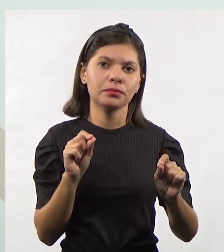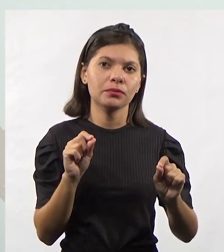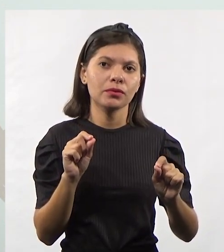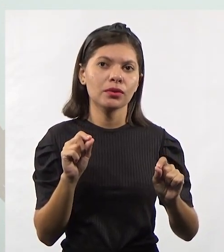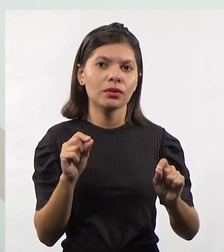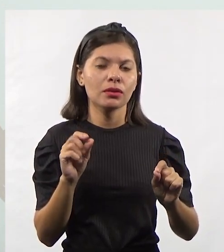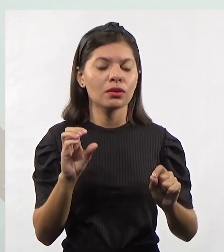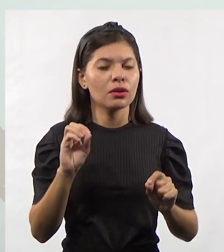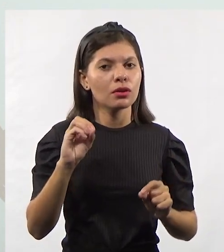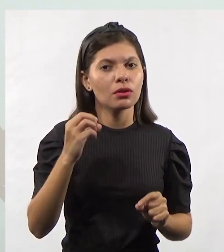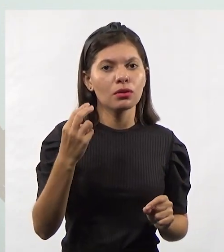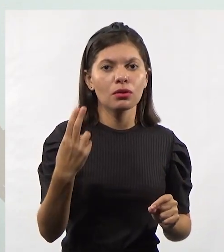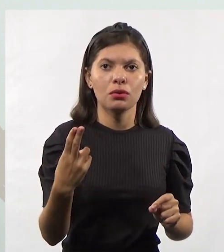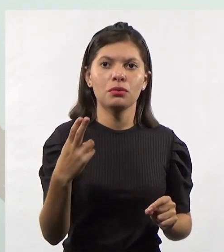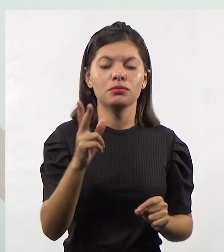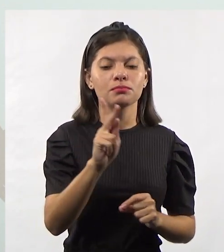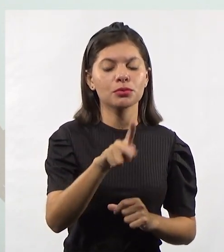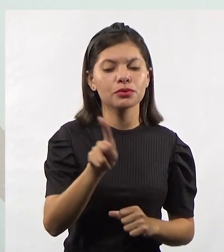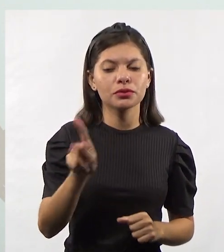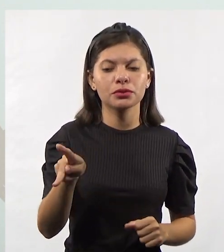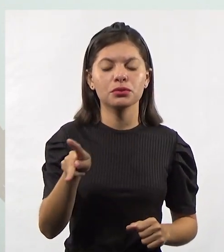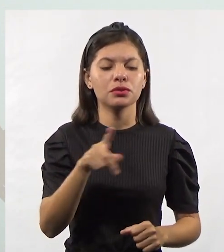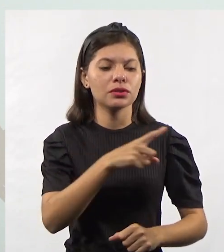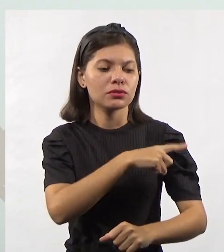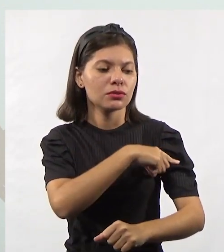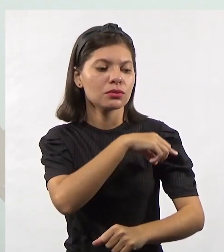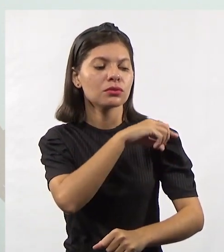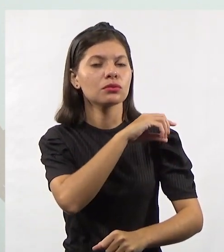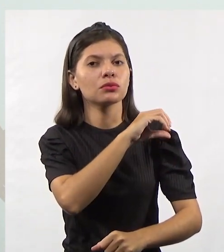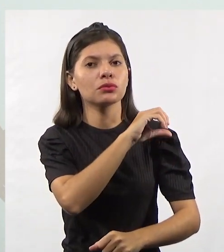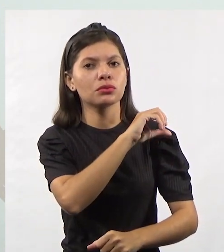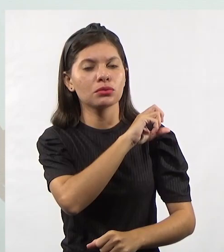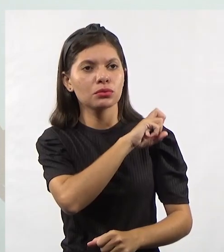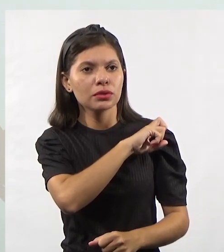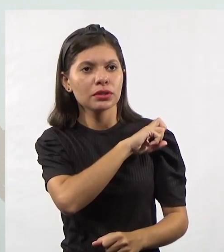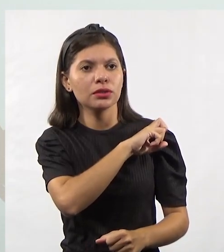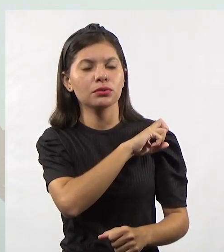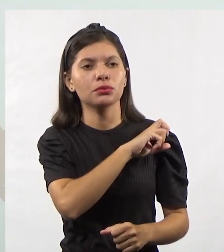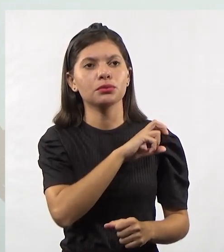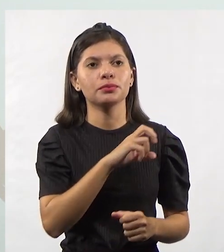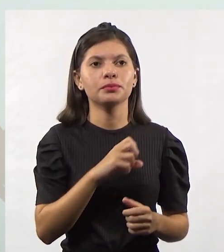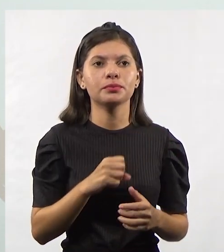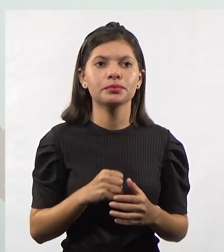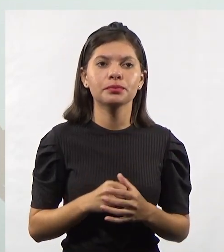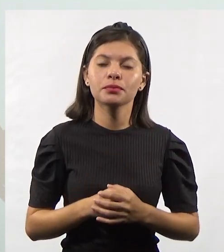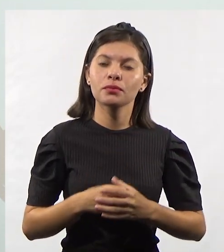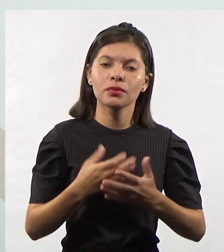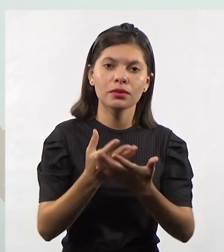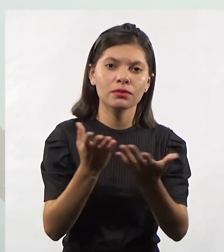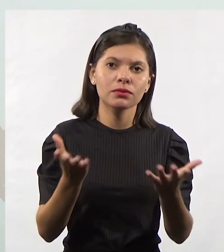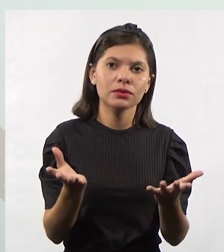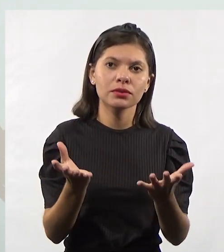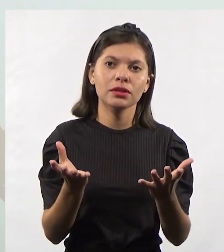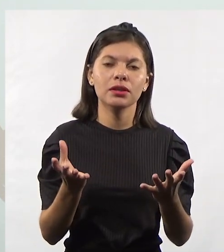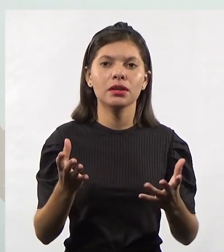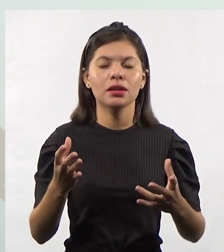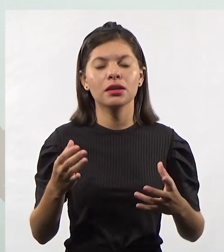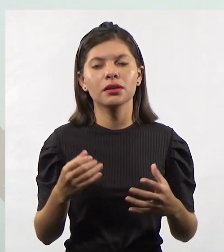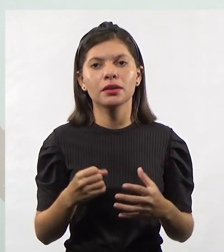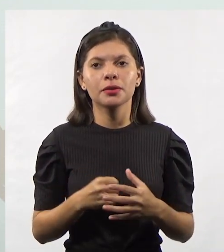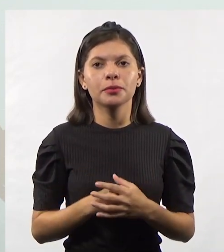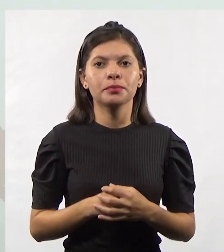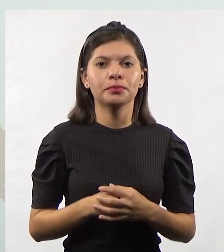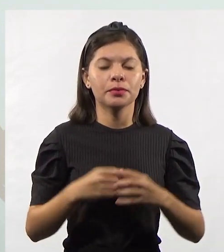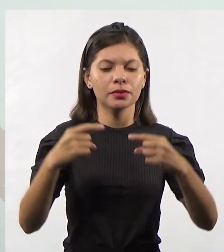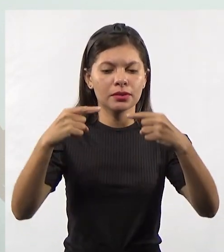do Ensino Fundamental ou do primeiro ano ou do quinto ano você tem que estabelecer qual que é qual que é o critério E aí esse